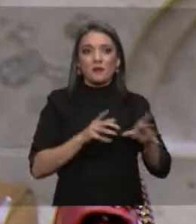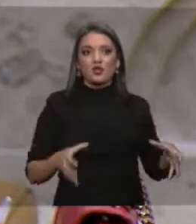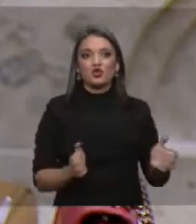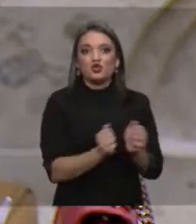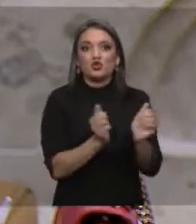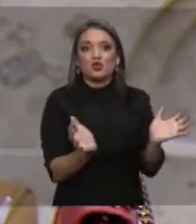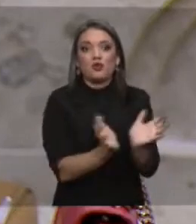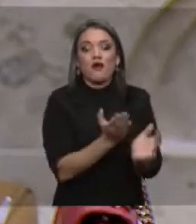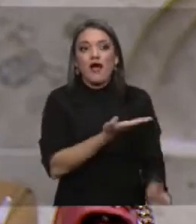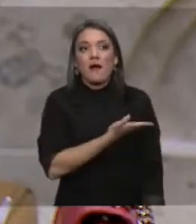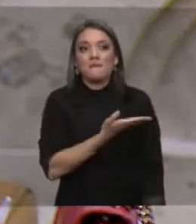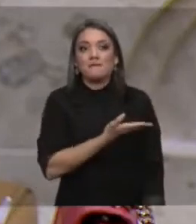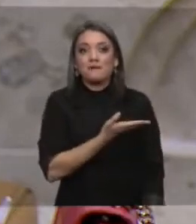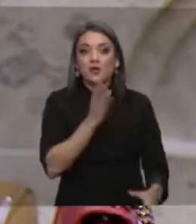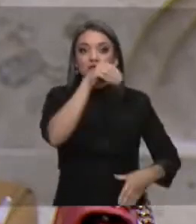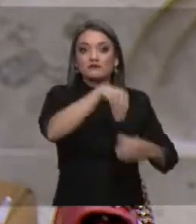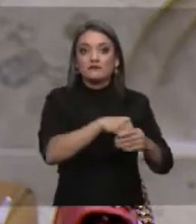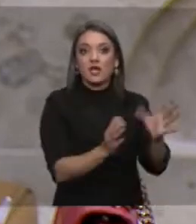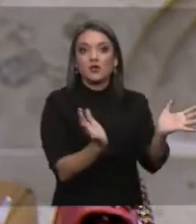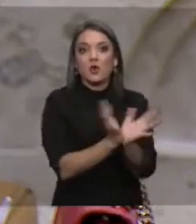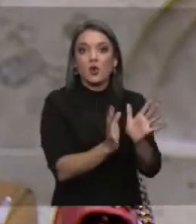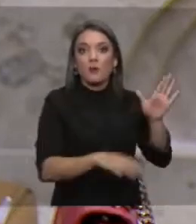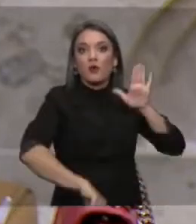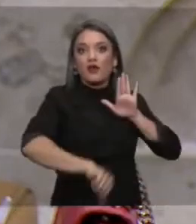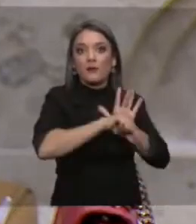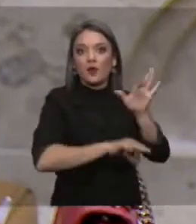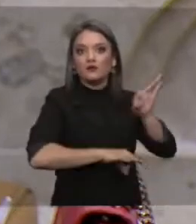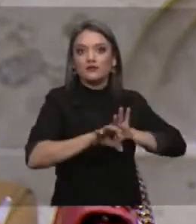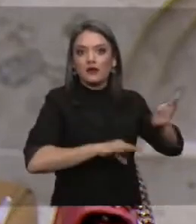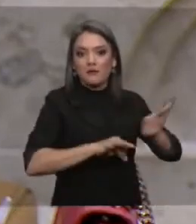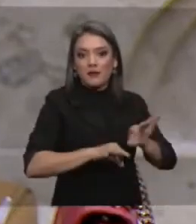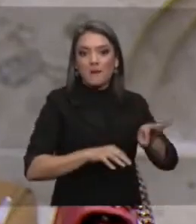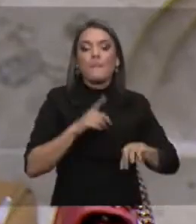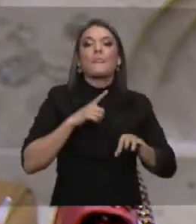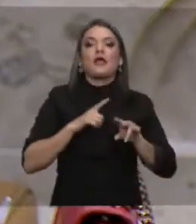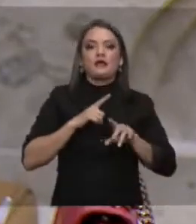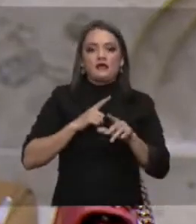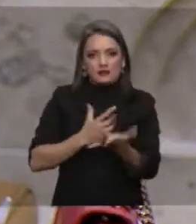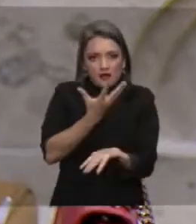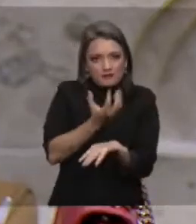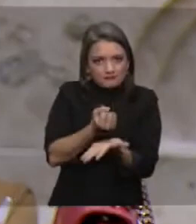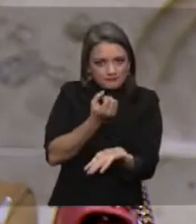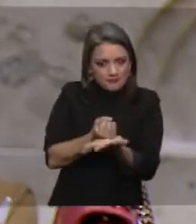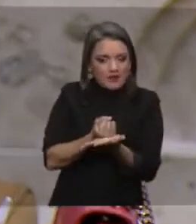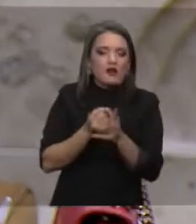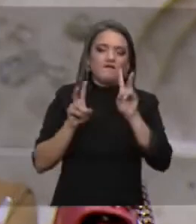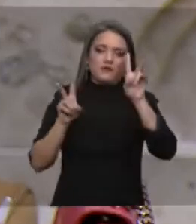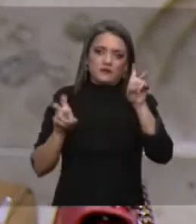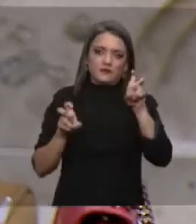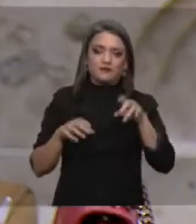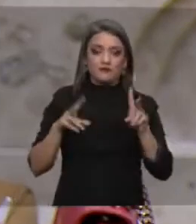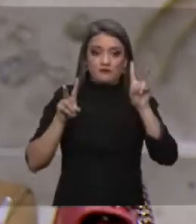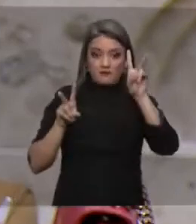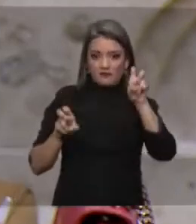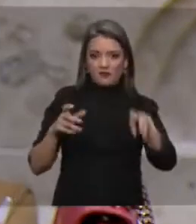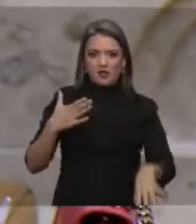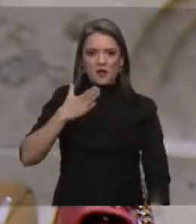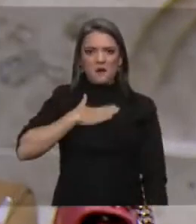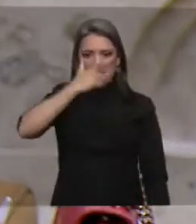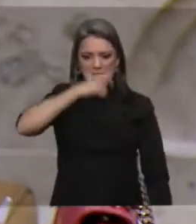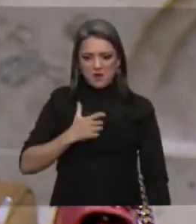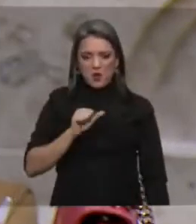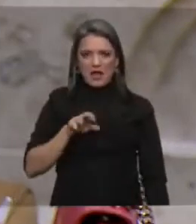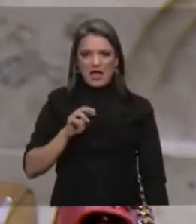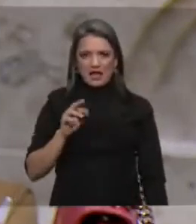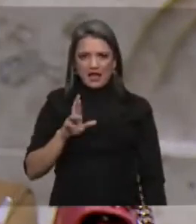organizações criminosas. É o que se extrai do seguinte registro da gravação, aspas, eu não coloquei o meu caráter no